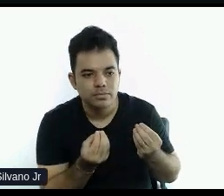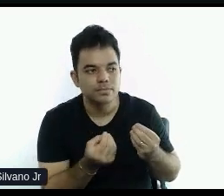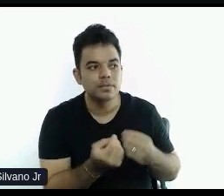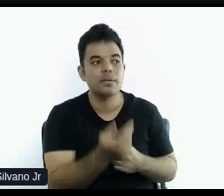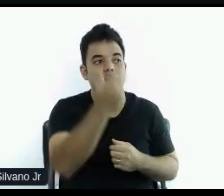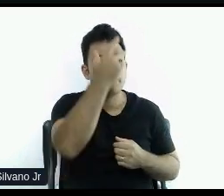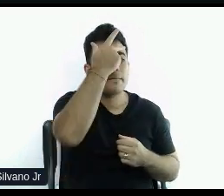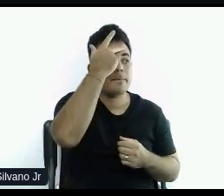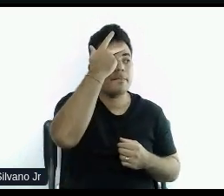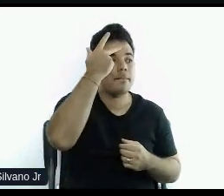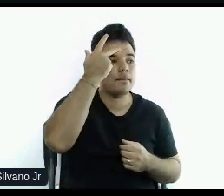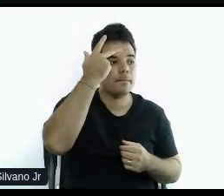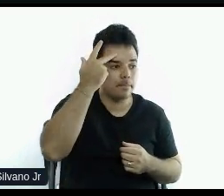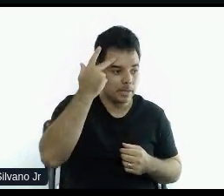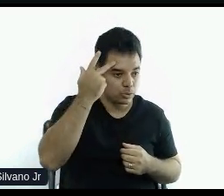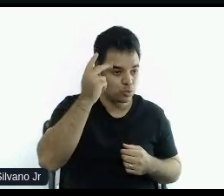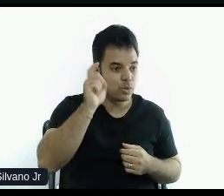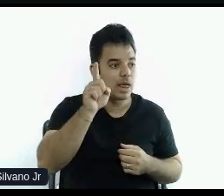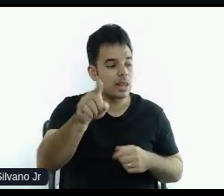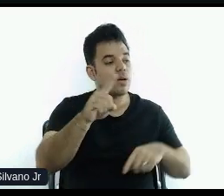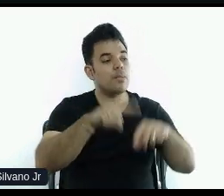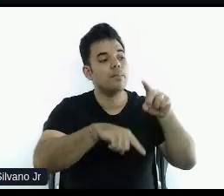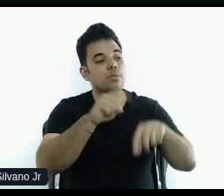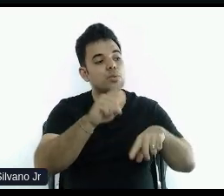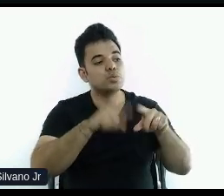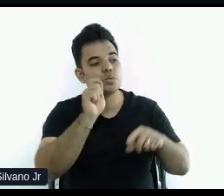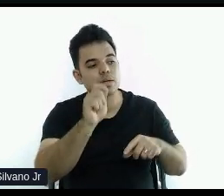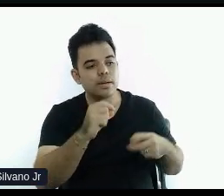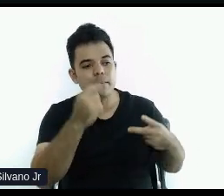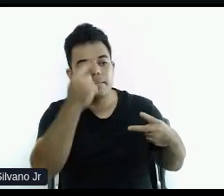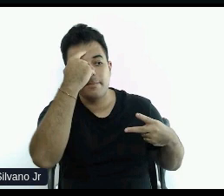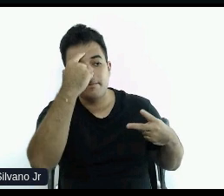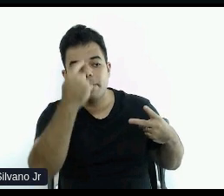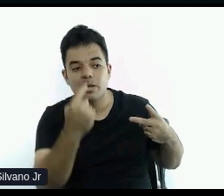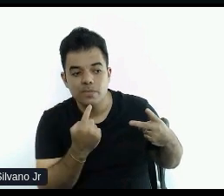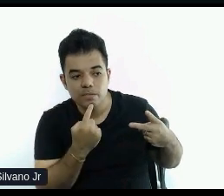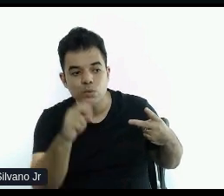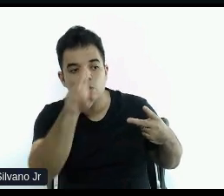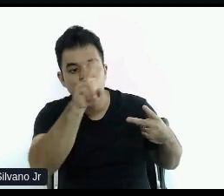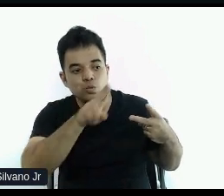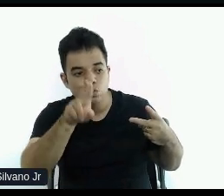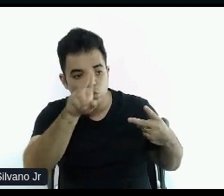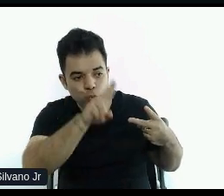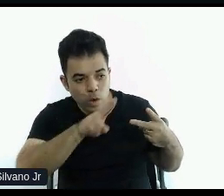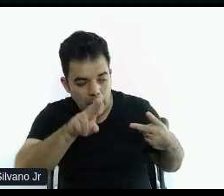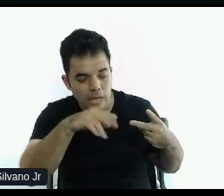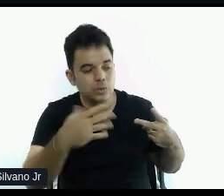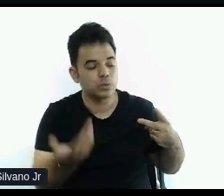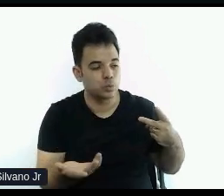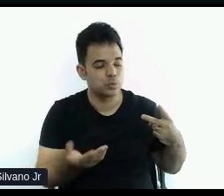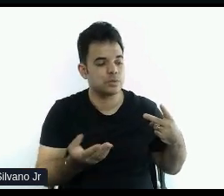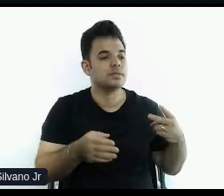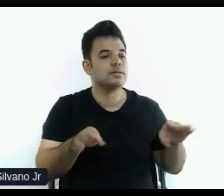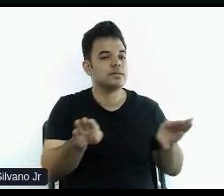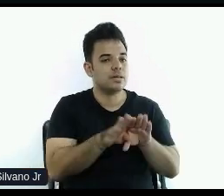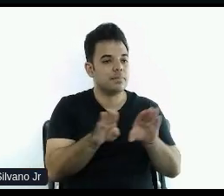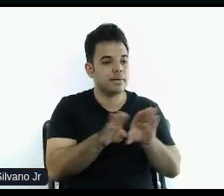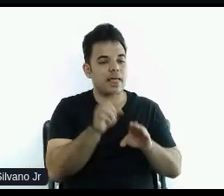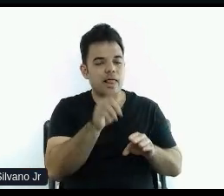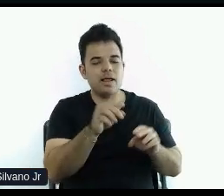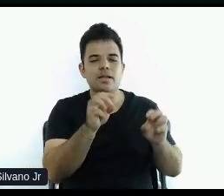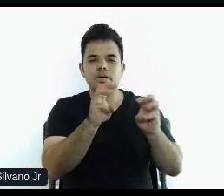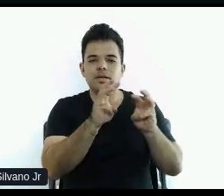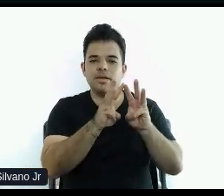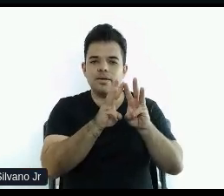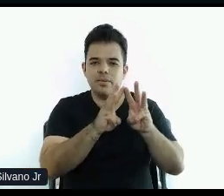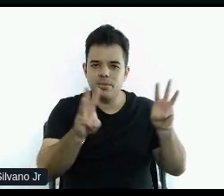são as personas do produto, quais são os perfis de usuários e acesso. Por exemplo, é uma aplicação web, então,